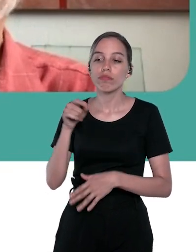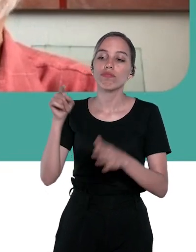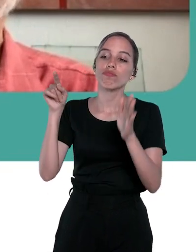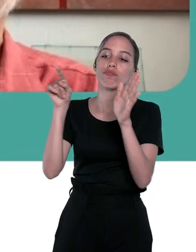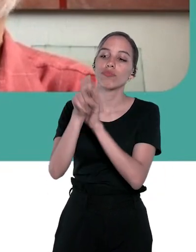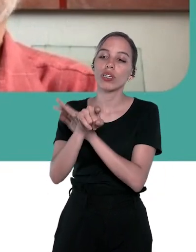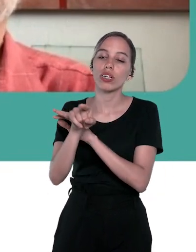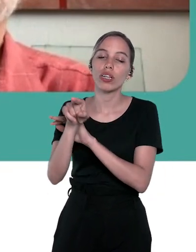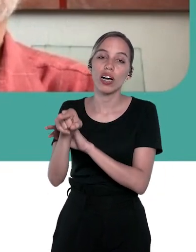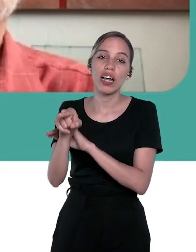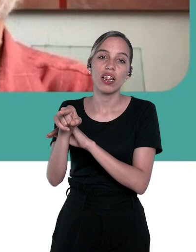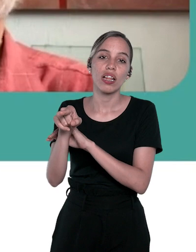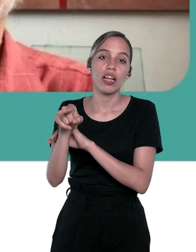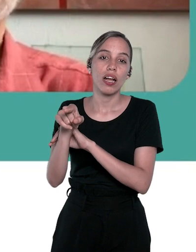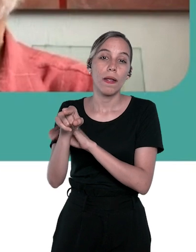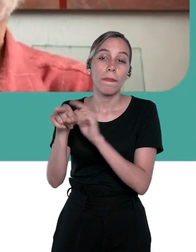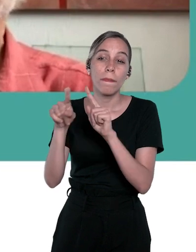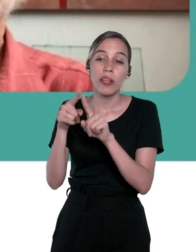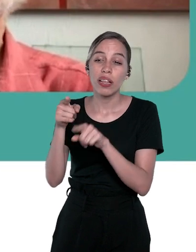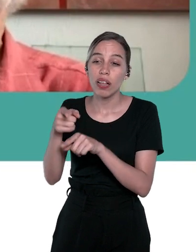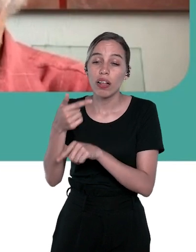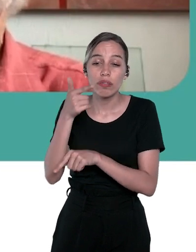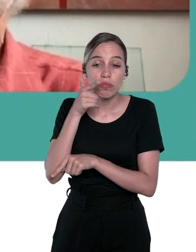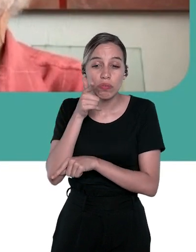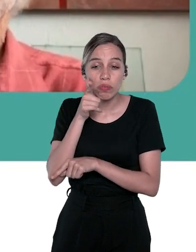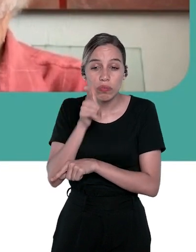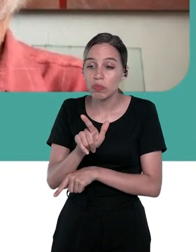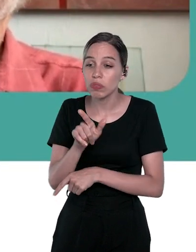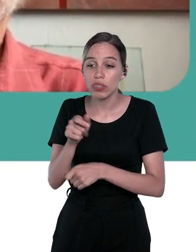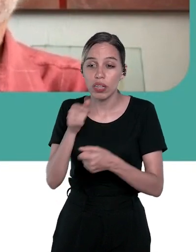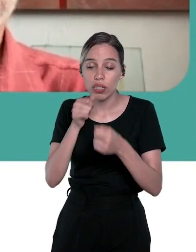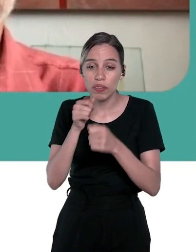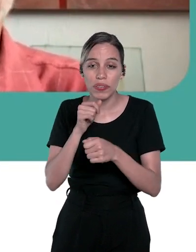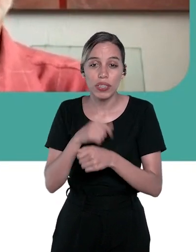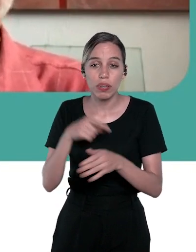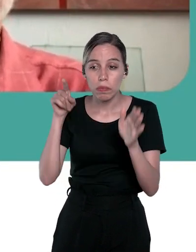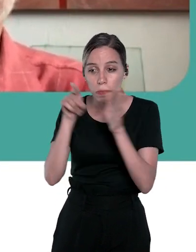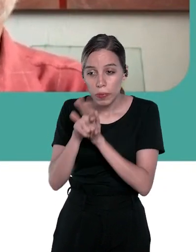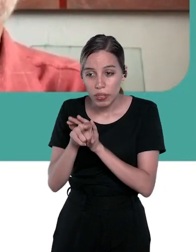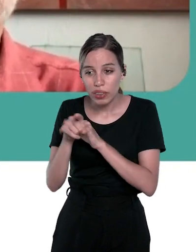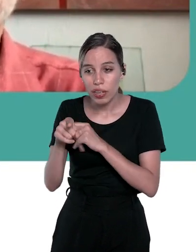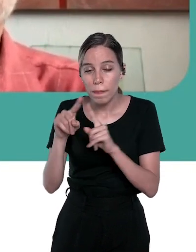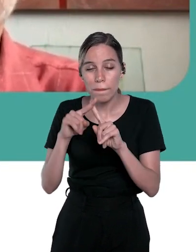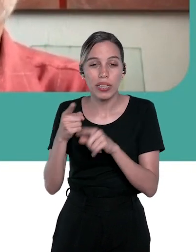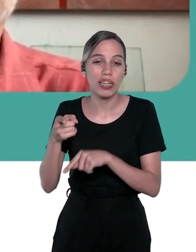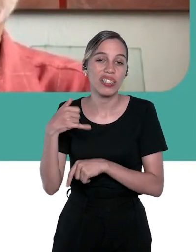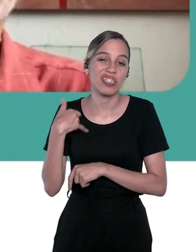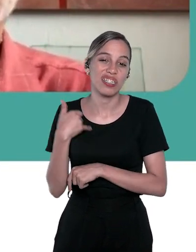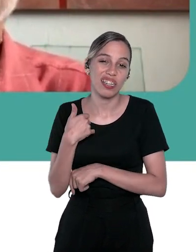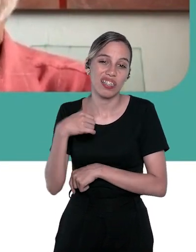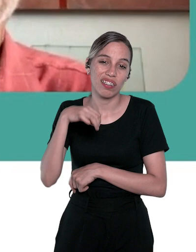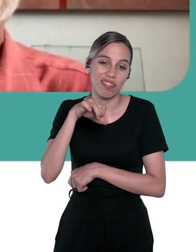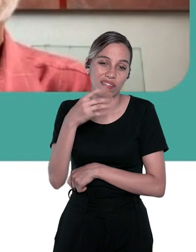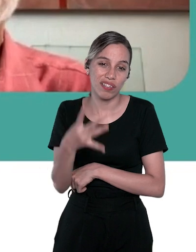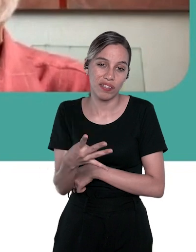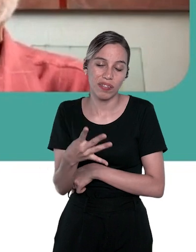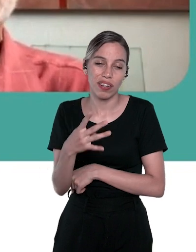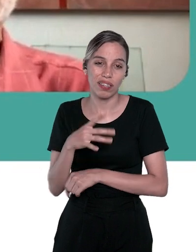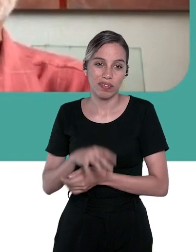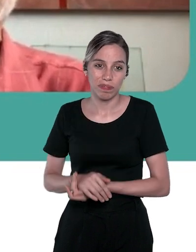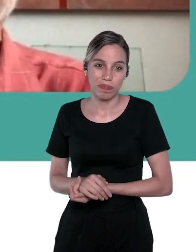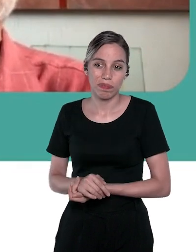muito velhinha, né? Ela morreu com 94 anos. E eu tive que fazer esse esforço de